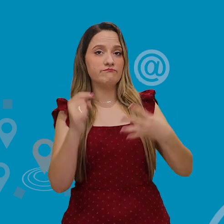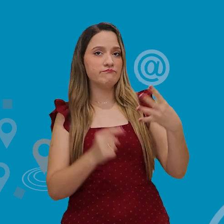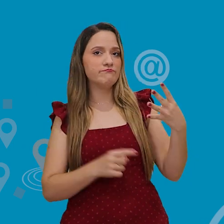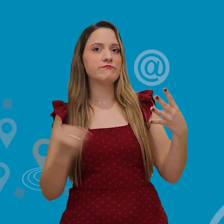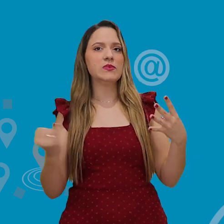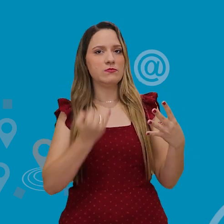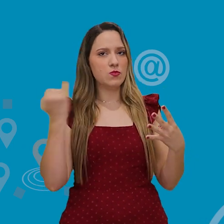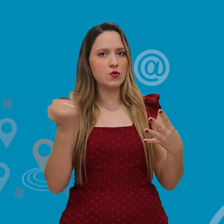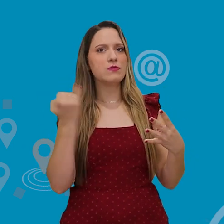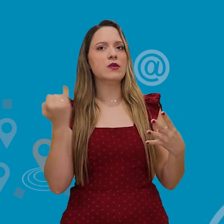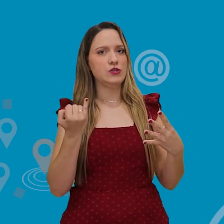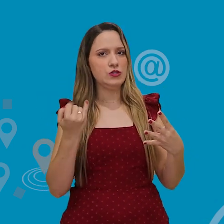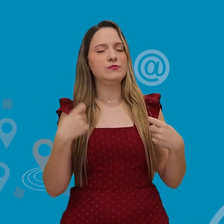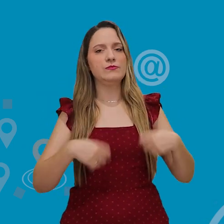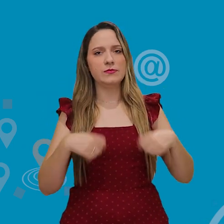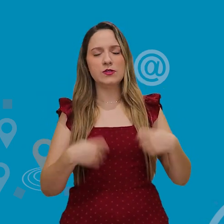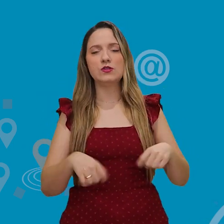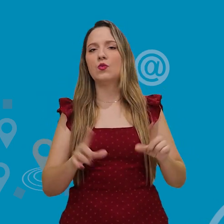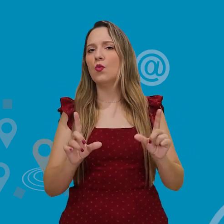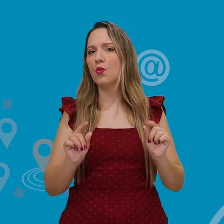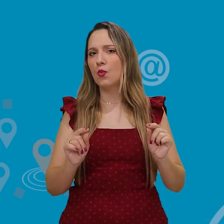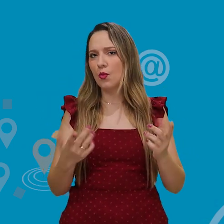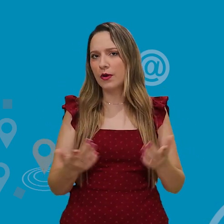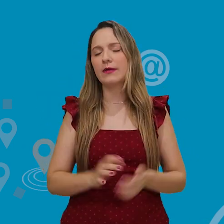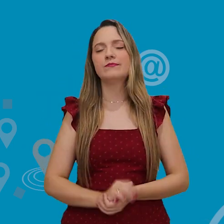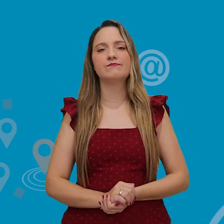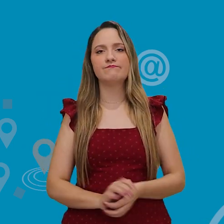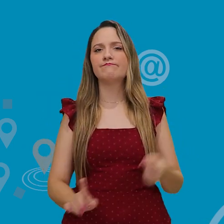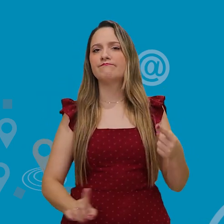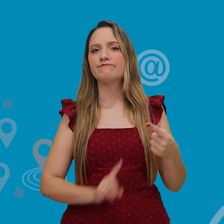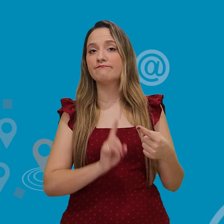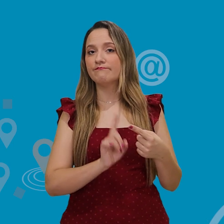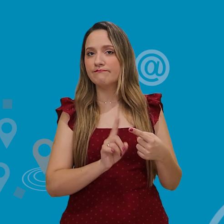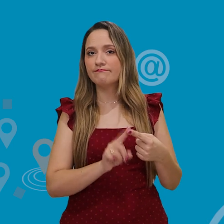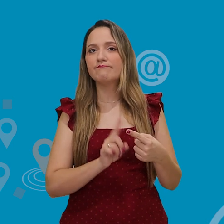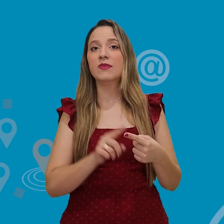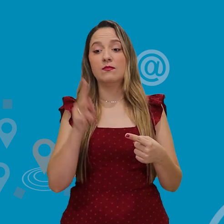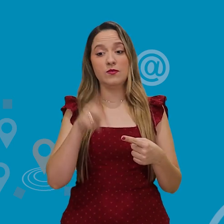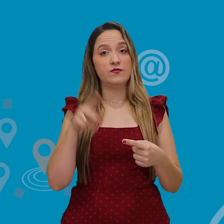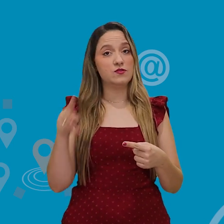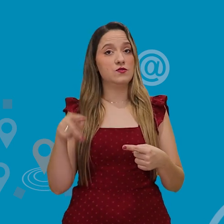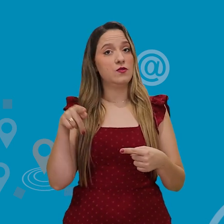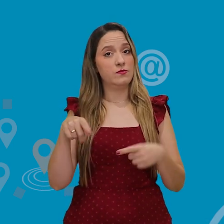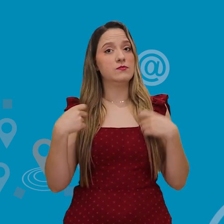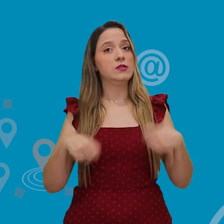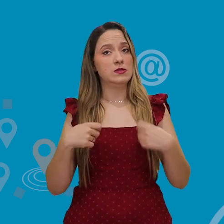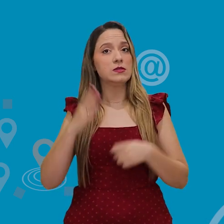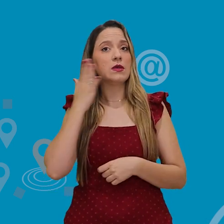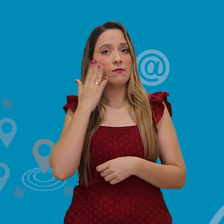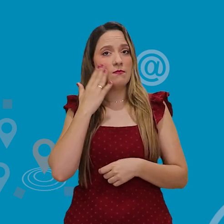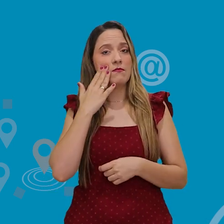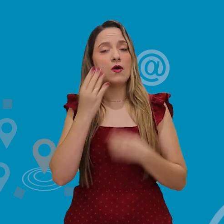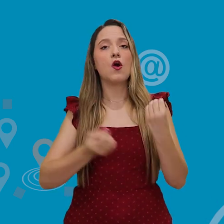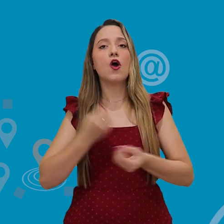questões importantes, ao meu ver, assim, que seria a primeira, a formação dos professores, né, para o ensino